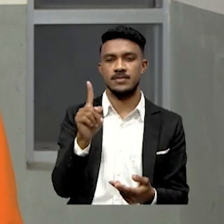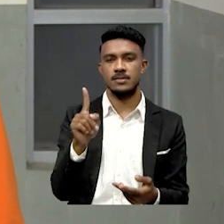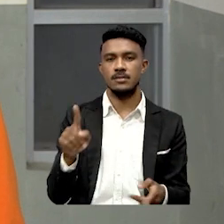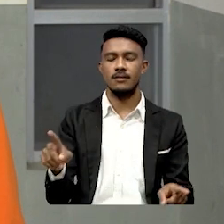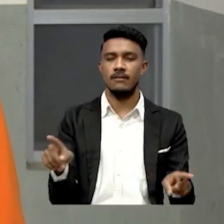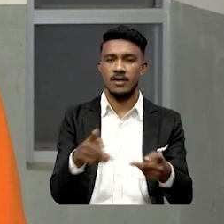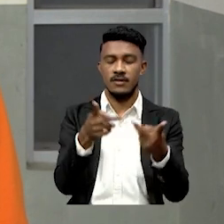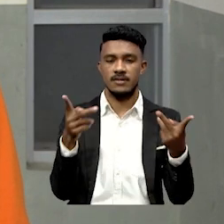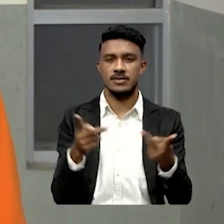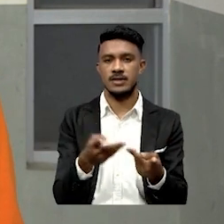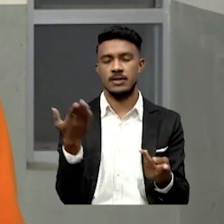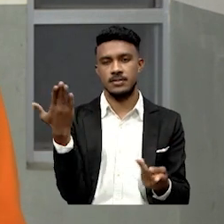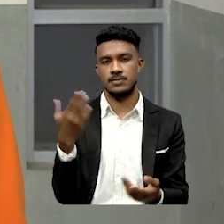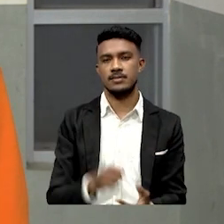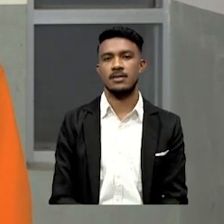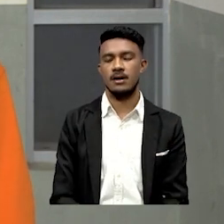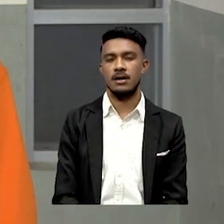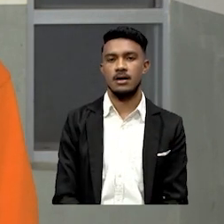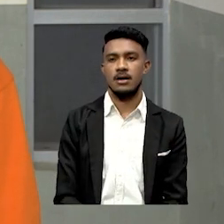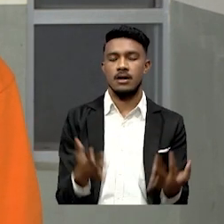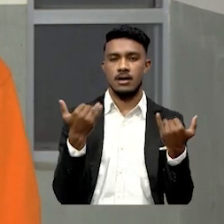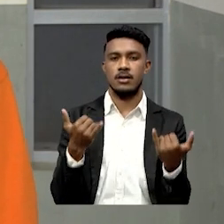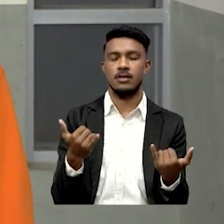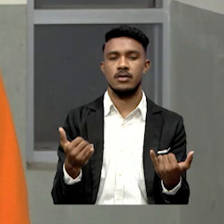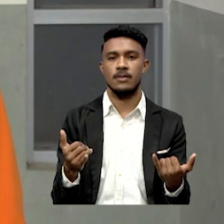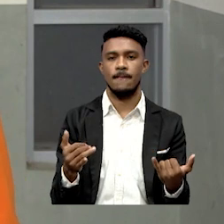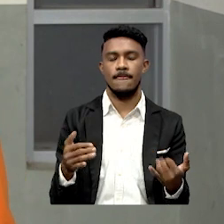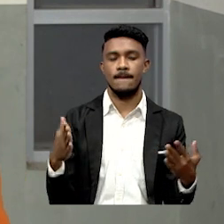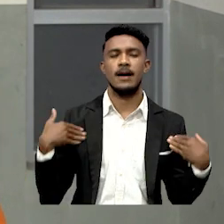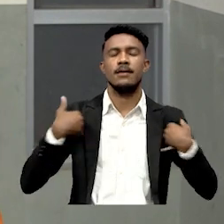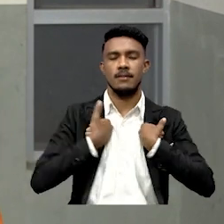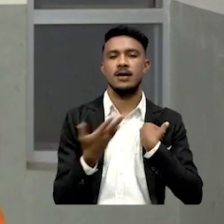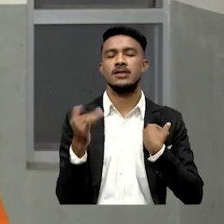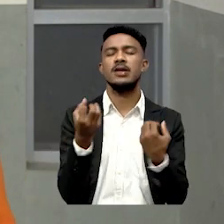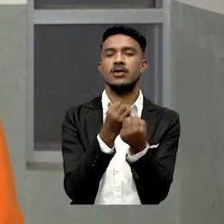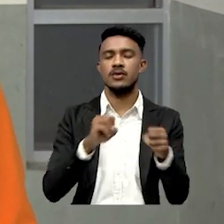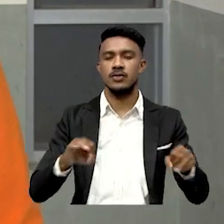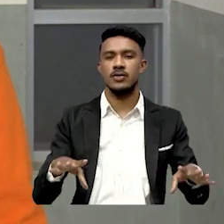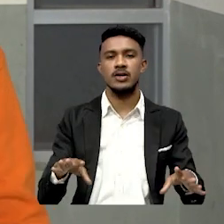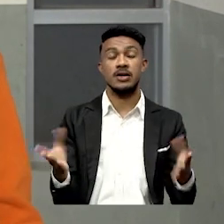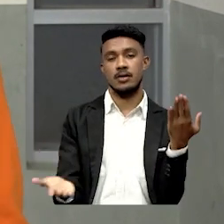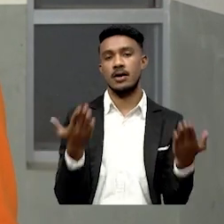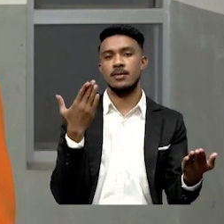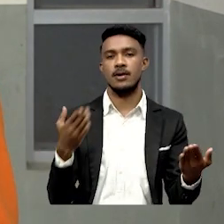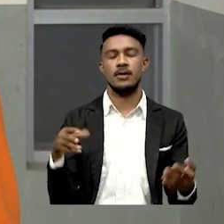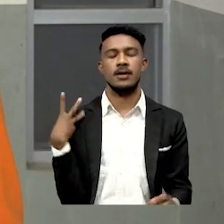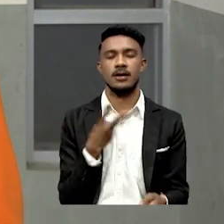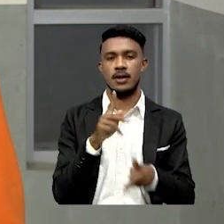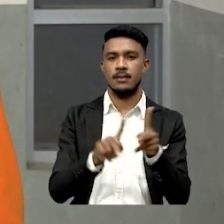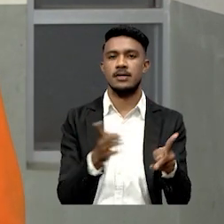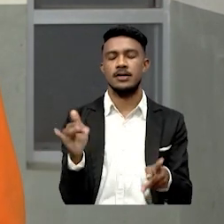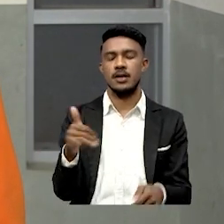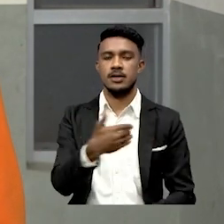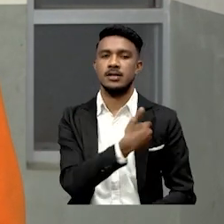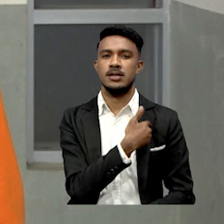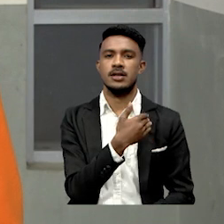ambiente animal sira musika biru itania komunidade sira sira komprende di dia to atu prevene mora